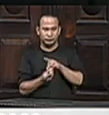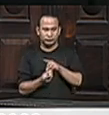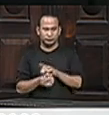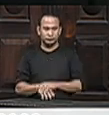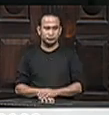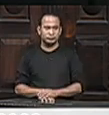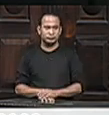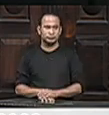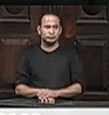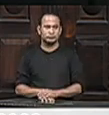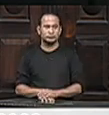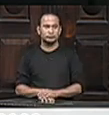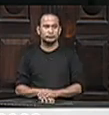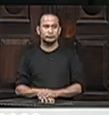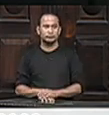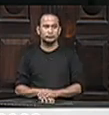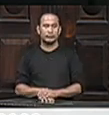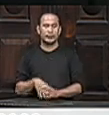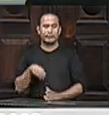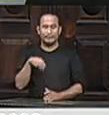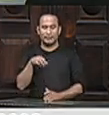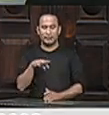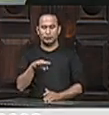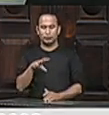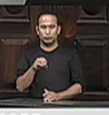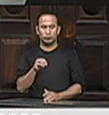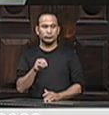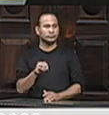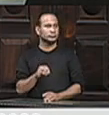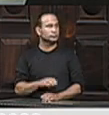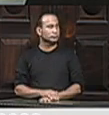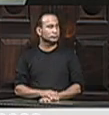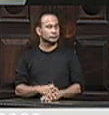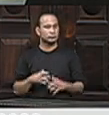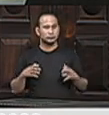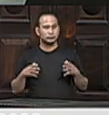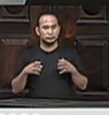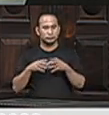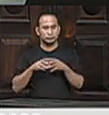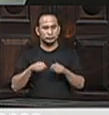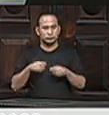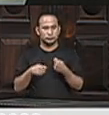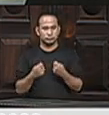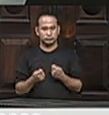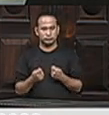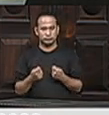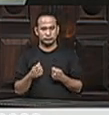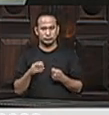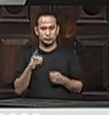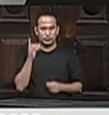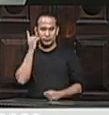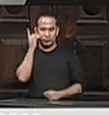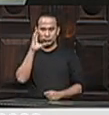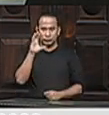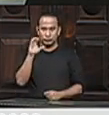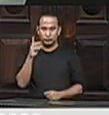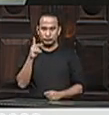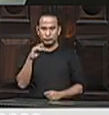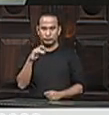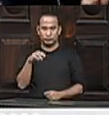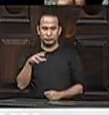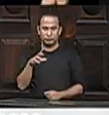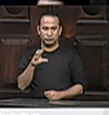a representatividade, vai ter muito mais problema do que solução. Então, assim